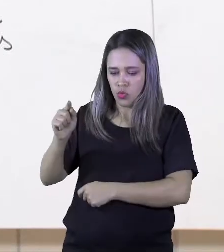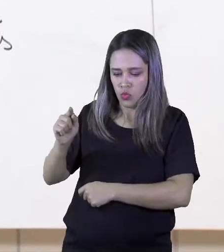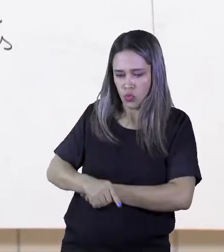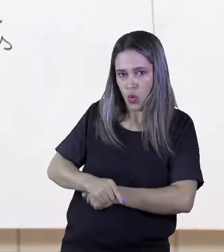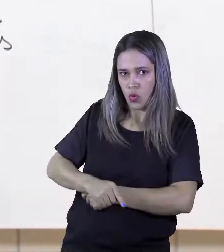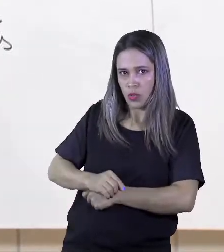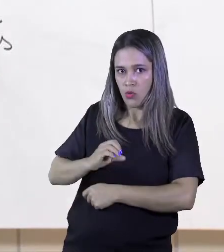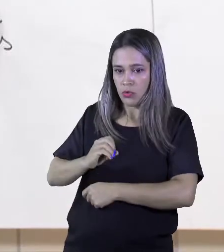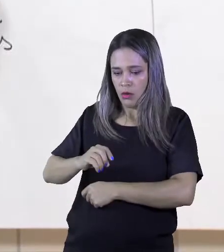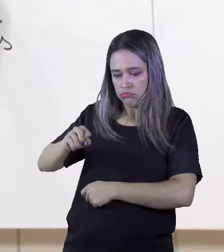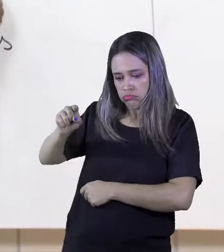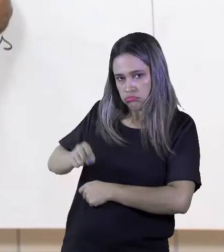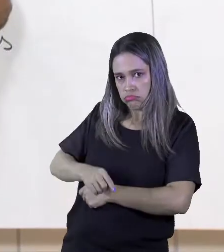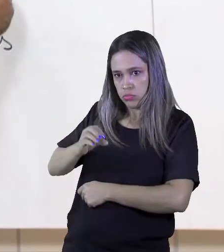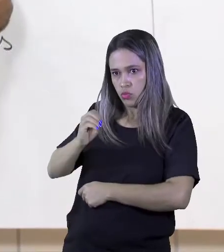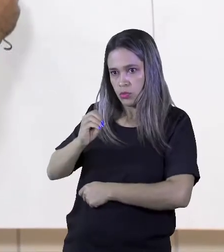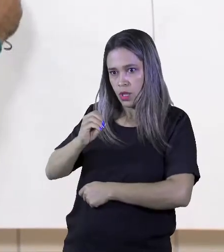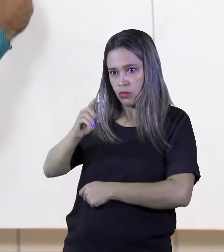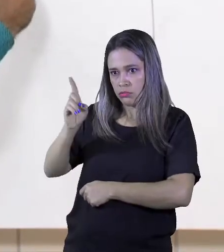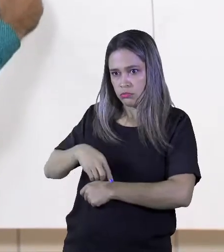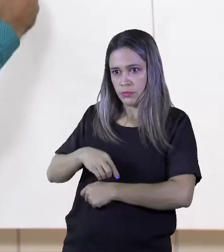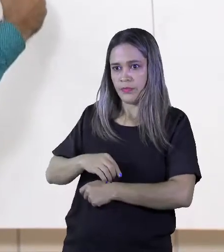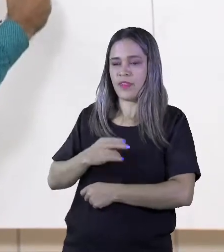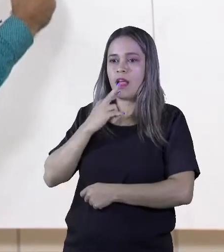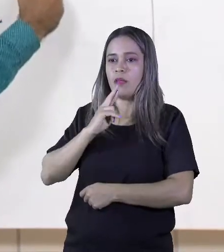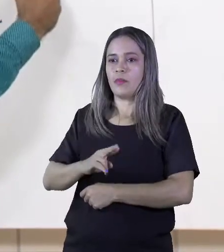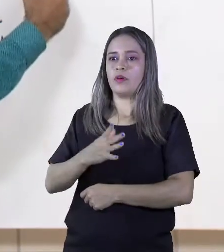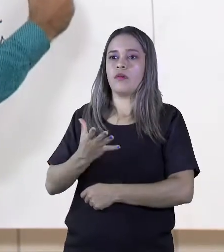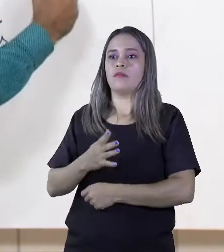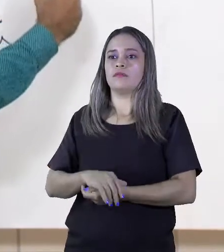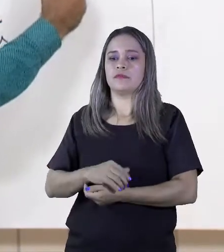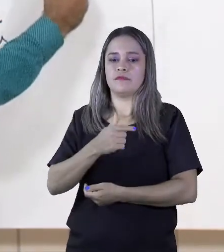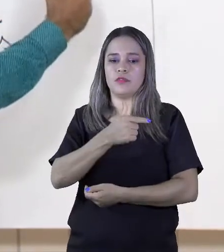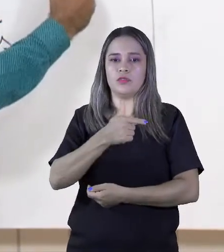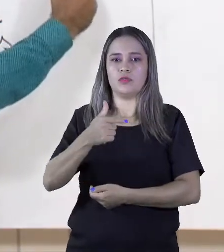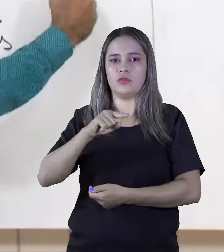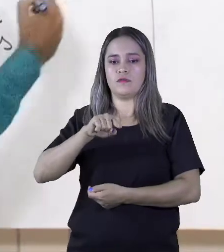aqui. A minha resposta, então, ficaria o quê?